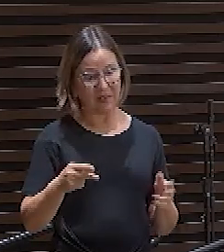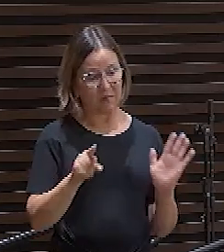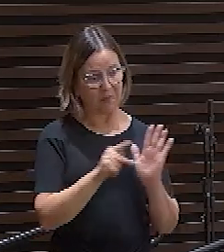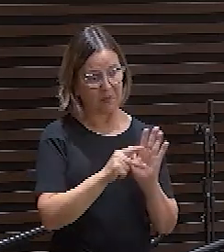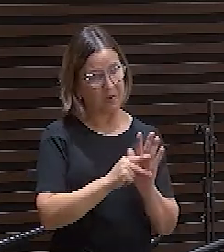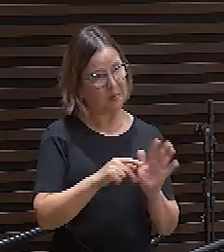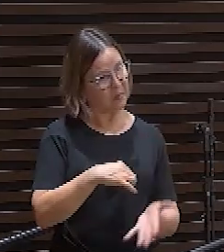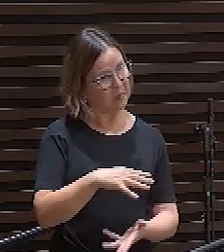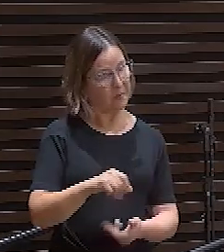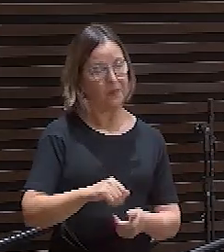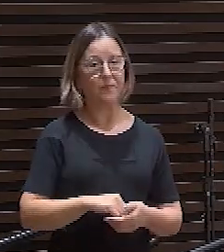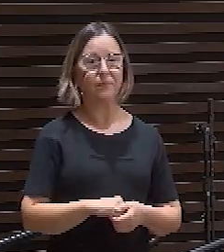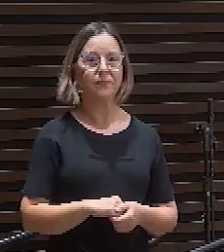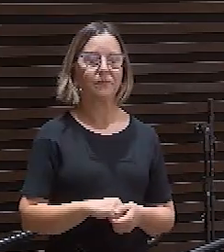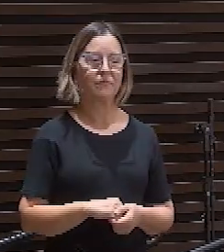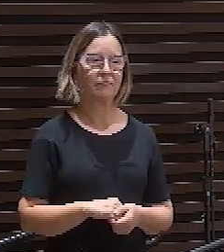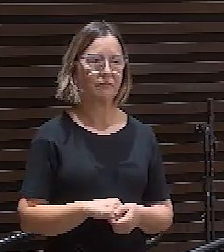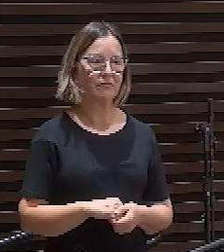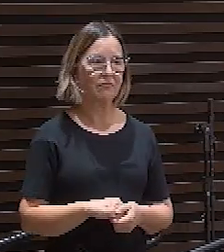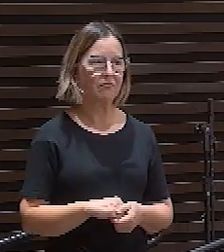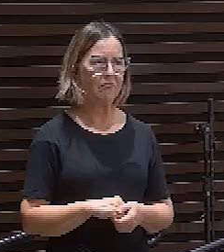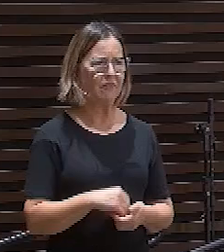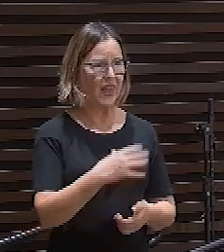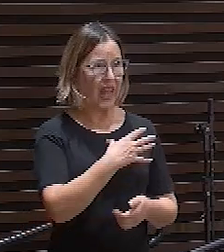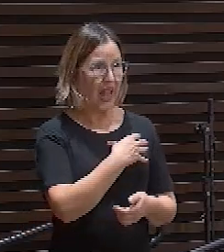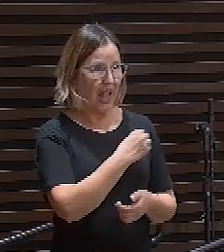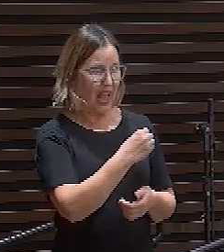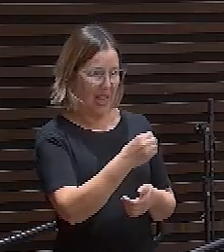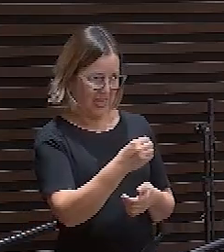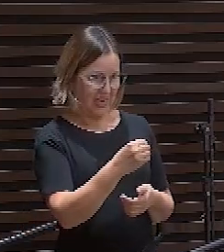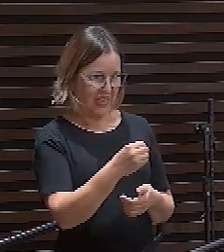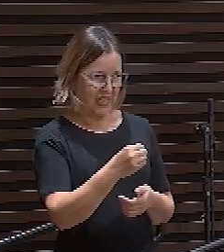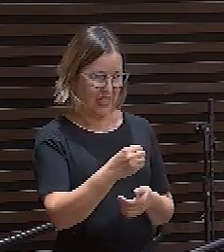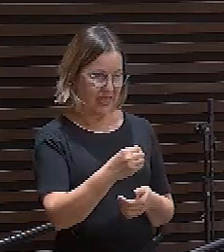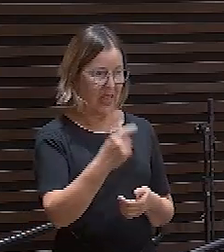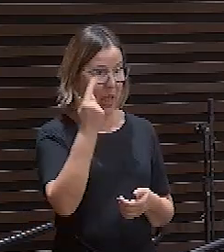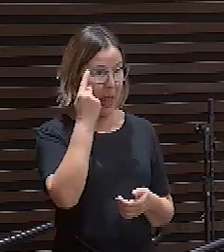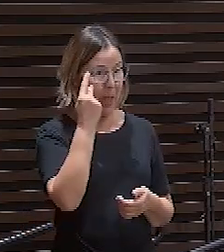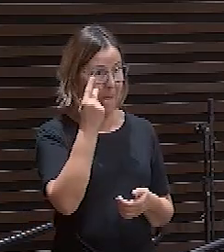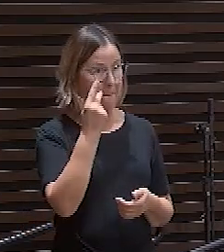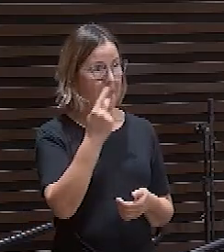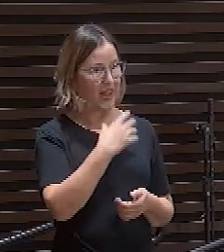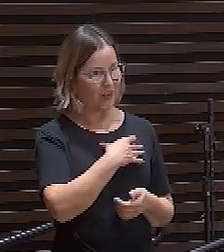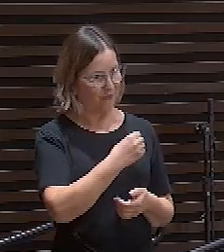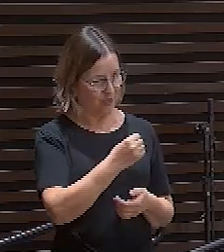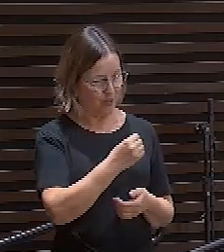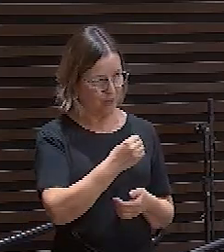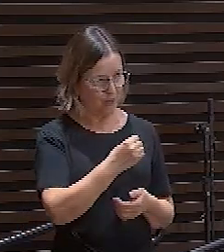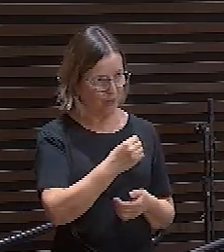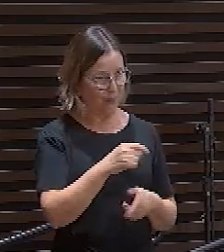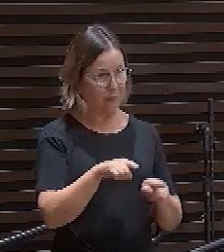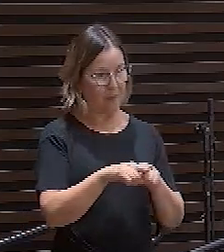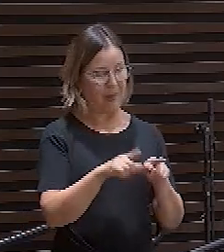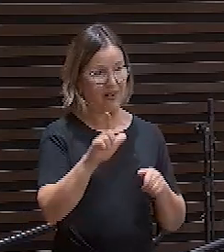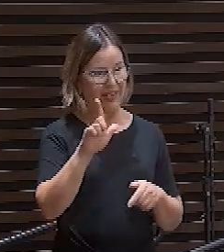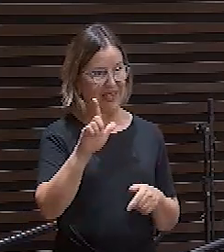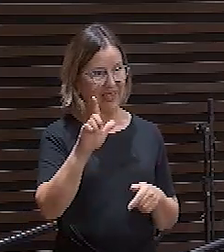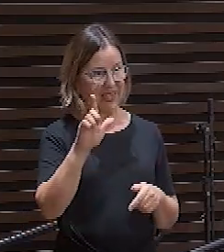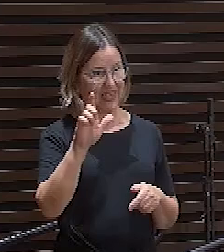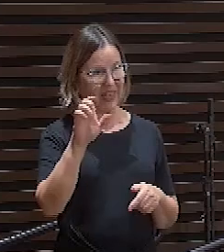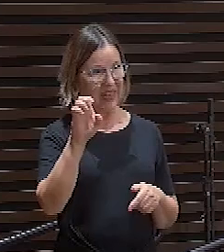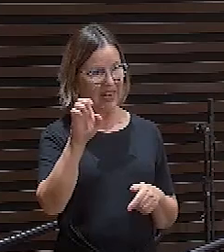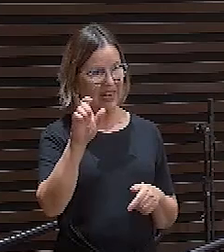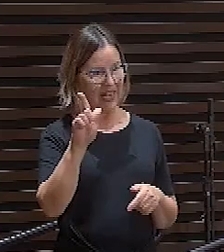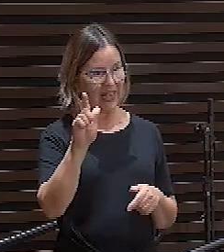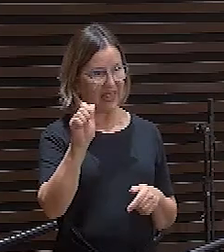herança fica geralmente dentro da família, mas o legado vai para futuras gerações. Pode não ser somente